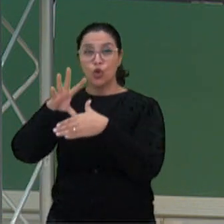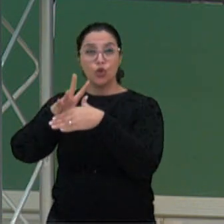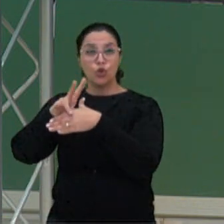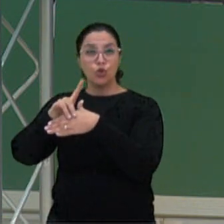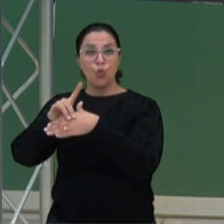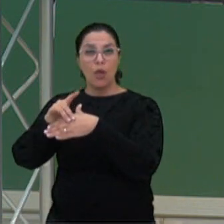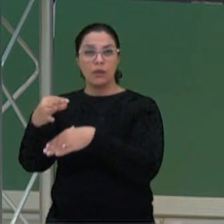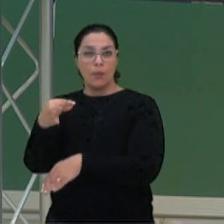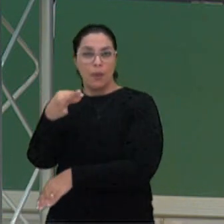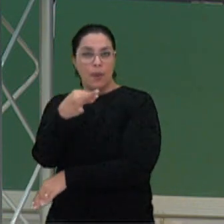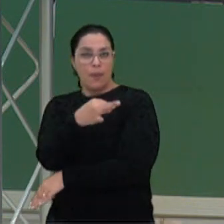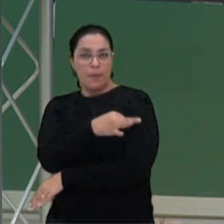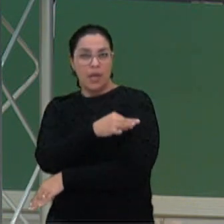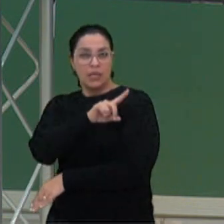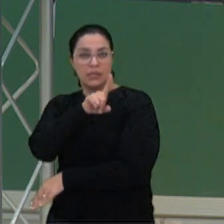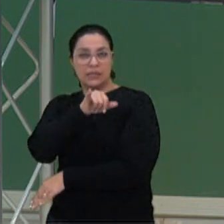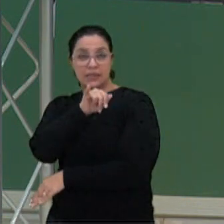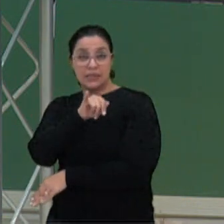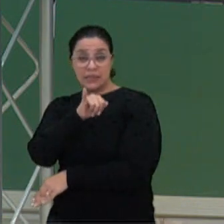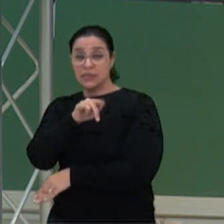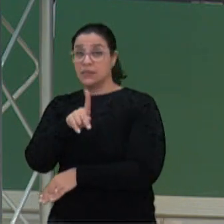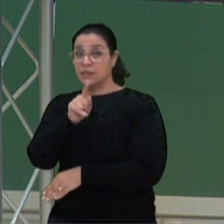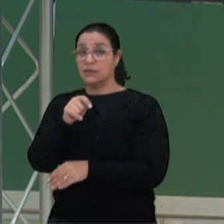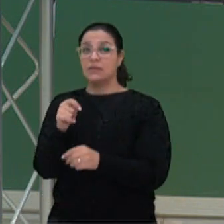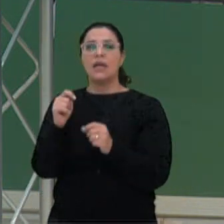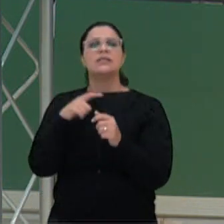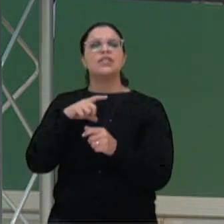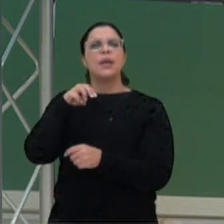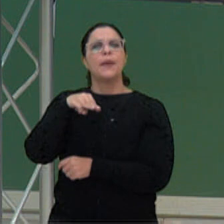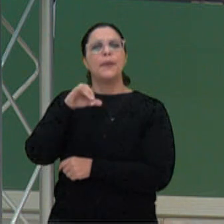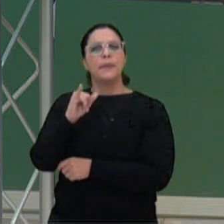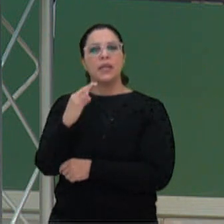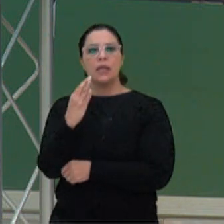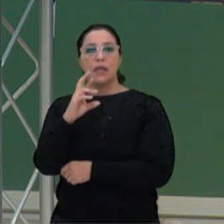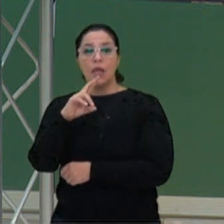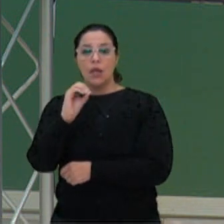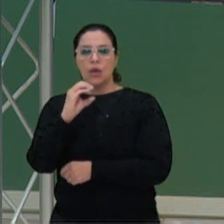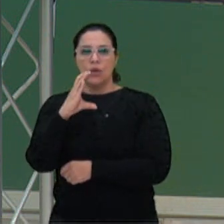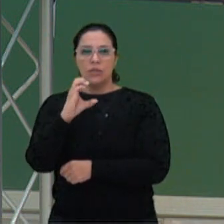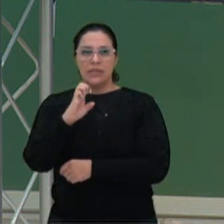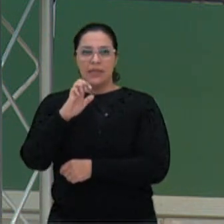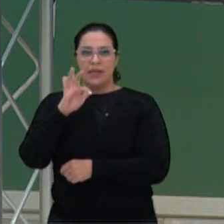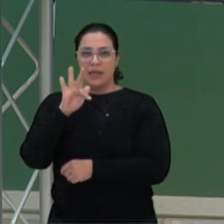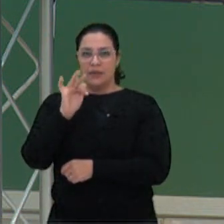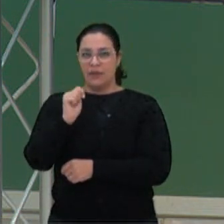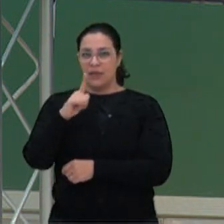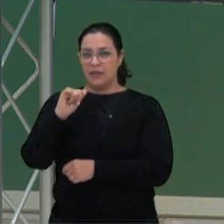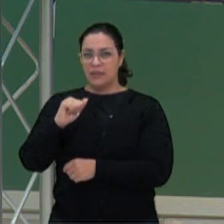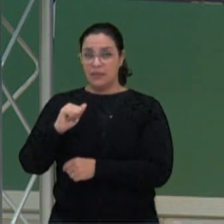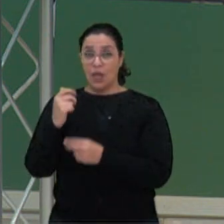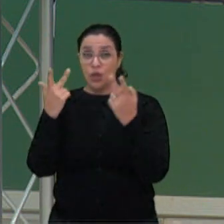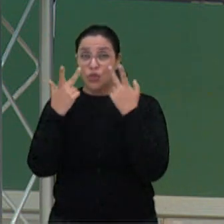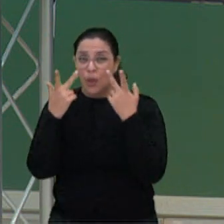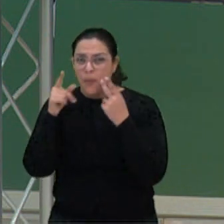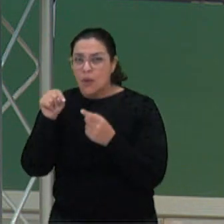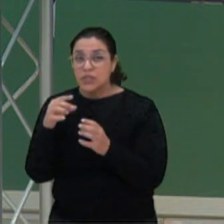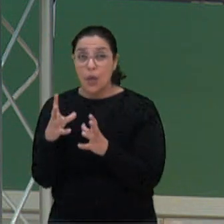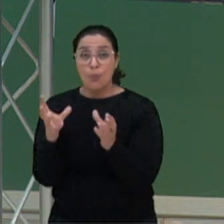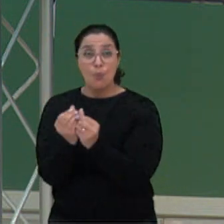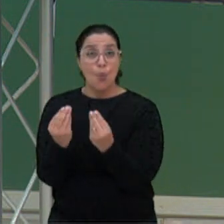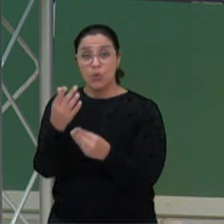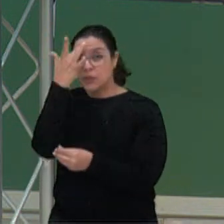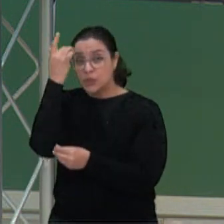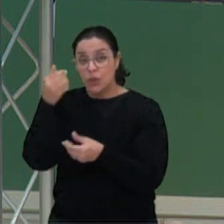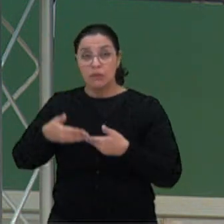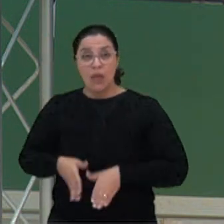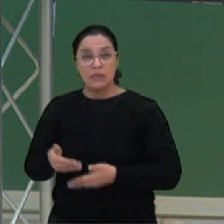várias crianças estavam nascendo com microcefalia. Microcefalia pode aparecer por diversos motivos, mas não é comum surgir tantos casos numa mesma